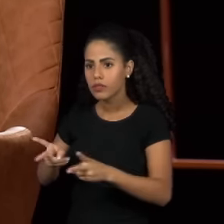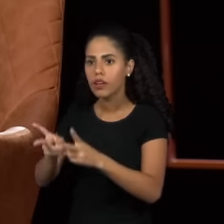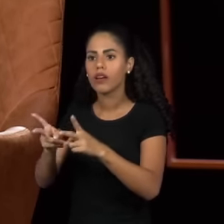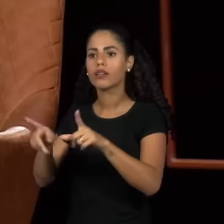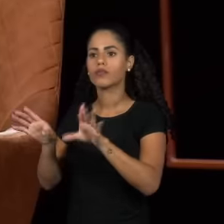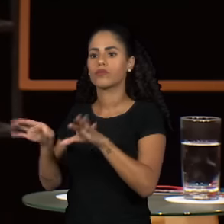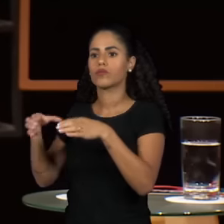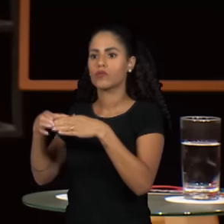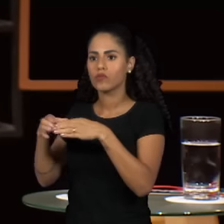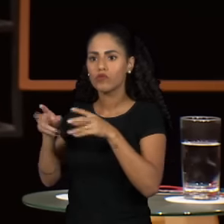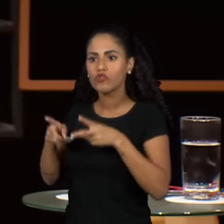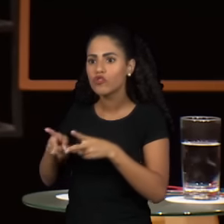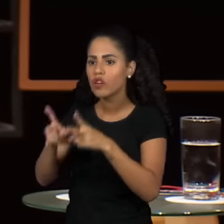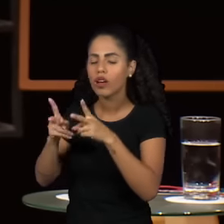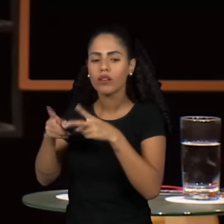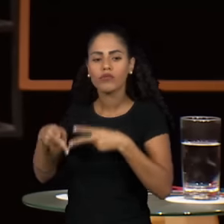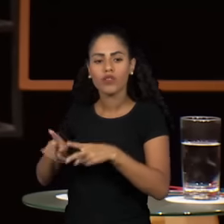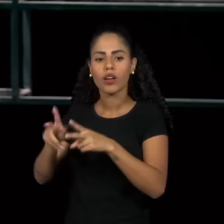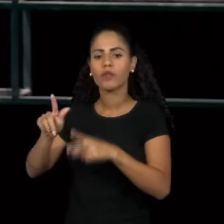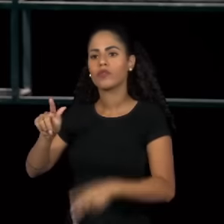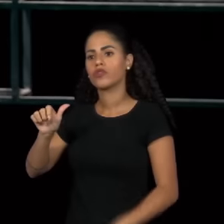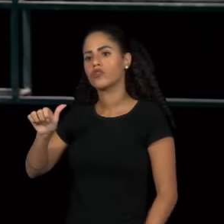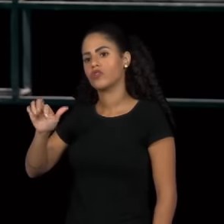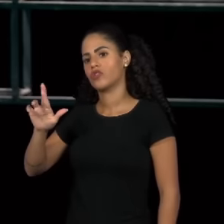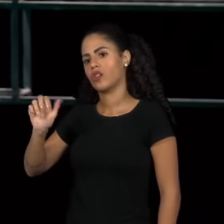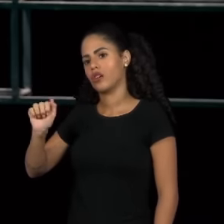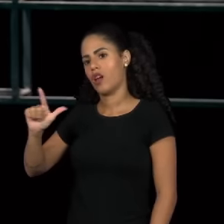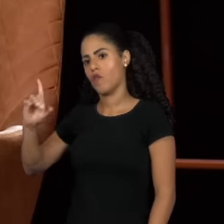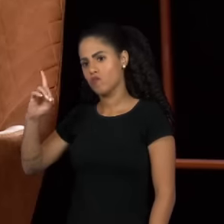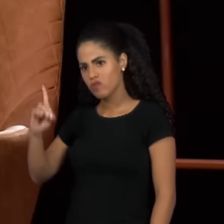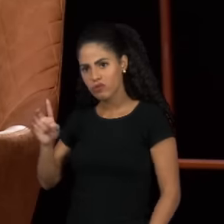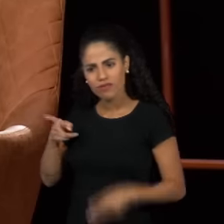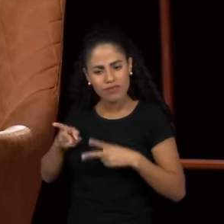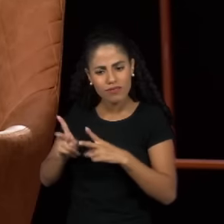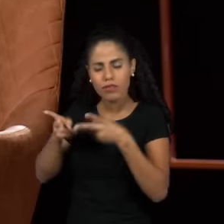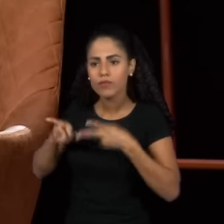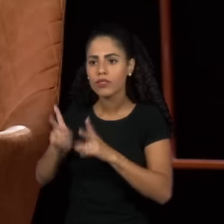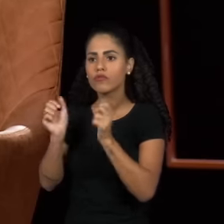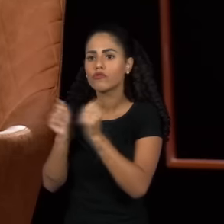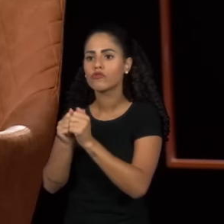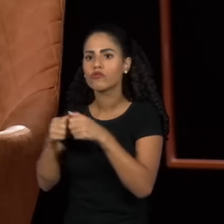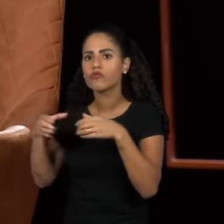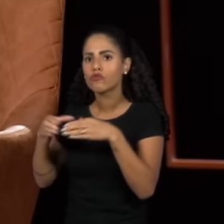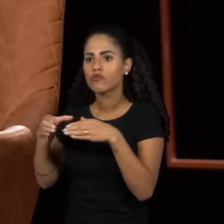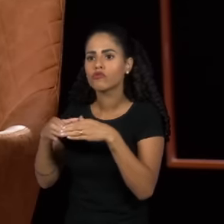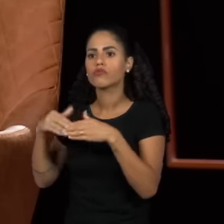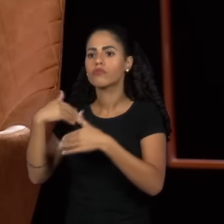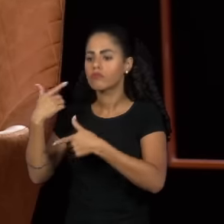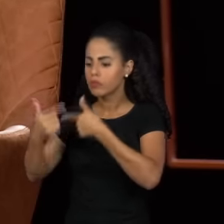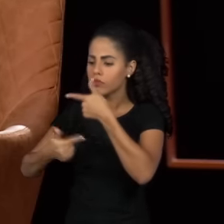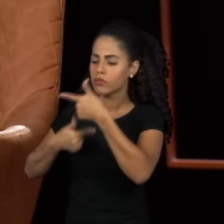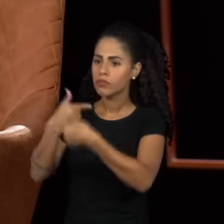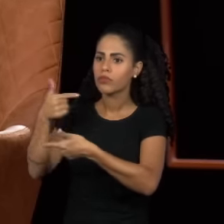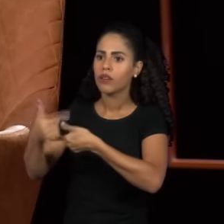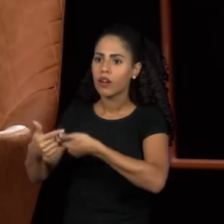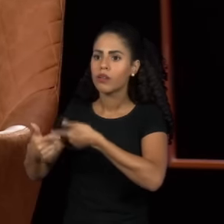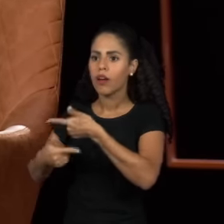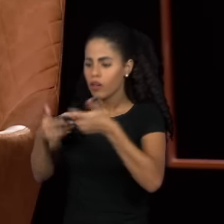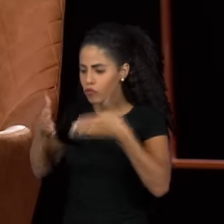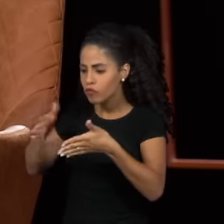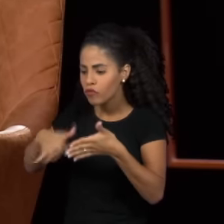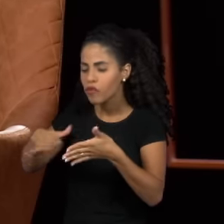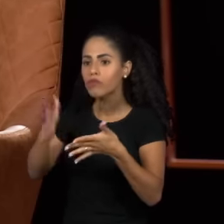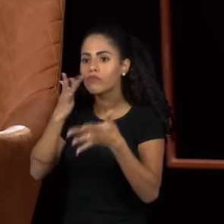do Gerald. Você respirava teatro mesmo, né? E como estava sempre num trabalho atrás do outro, eu fui fazendo teatro e era o que eu